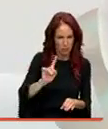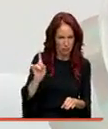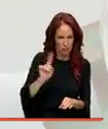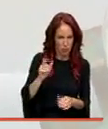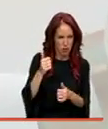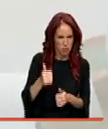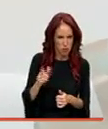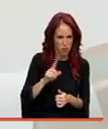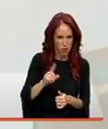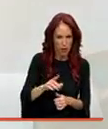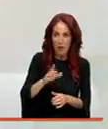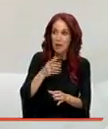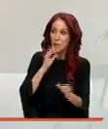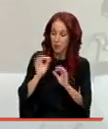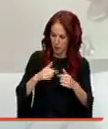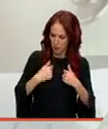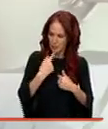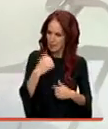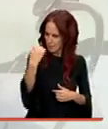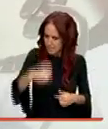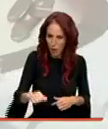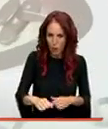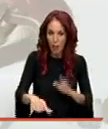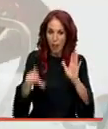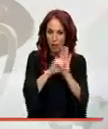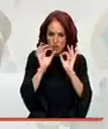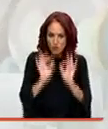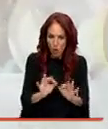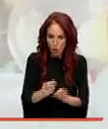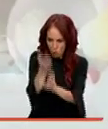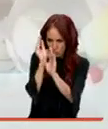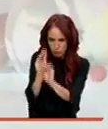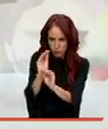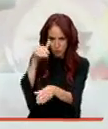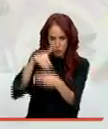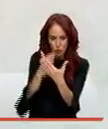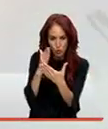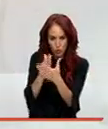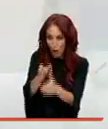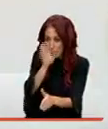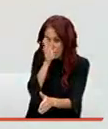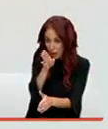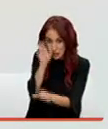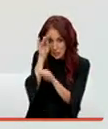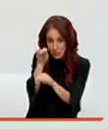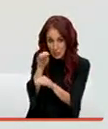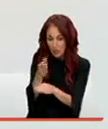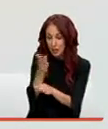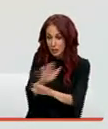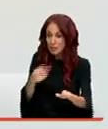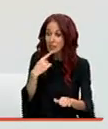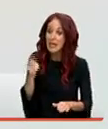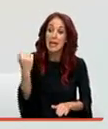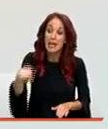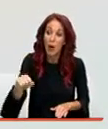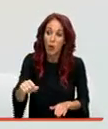e de saber detalhes podem fazer não é aplicada vai introduzir a educação sexual nas escolas e treinar as nossas crianças certo não vamos fazer